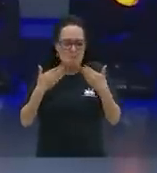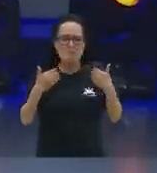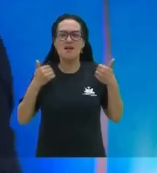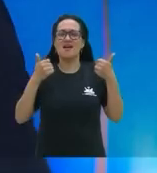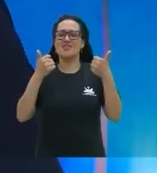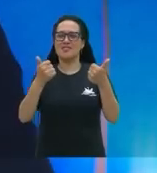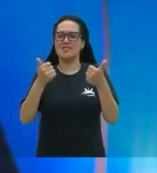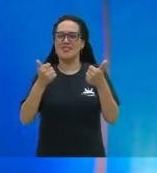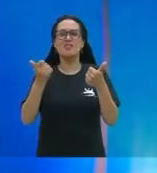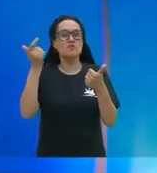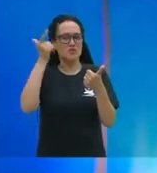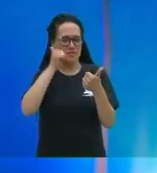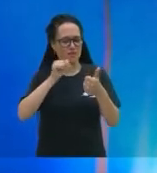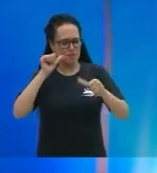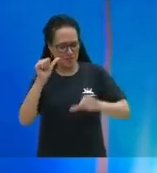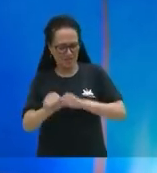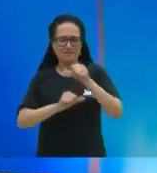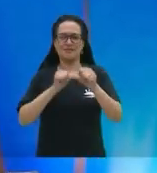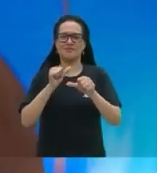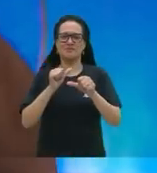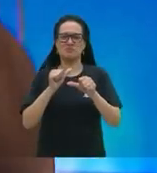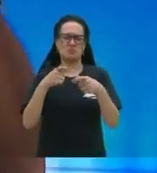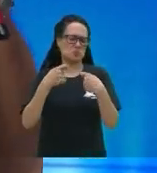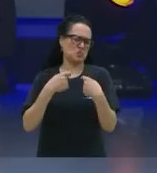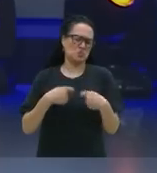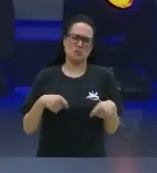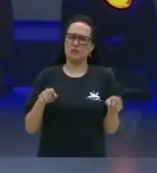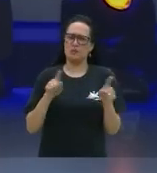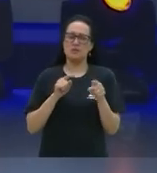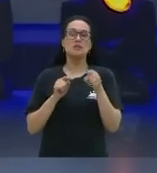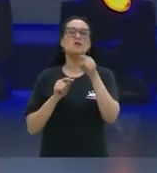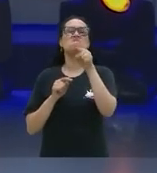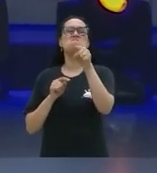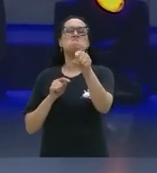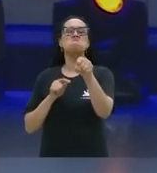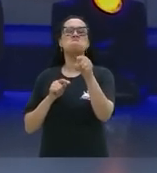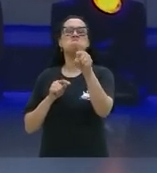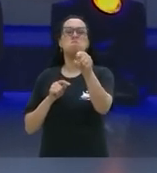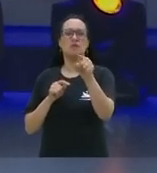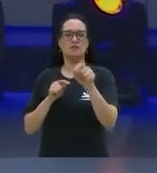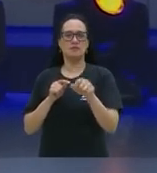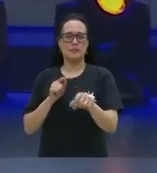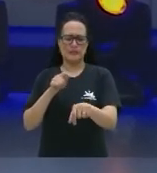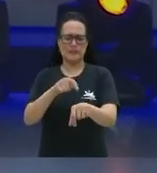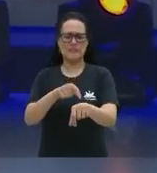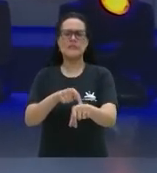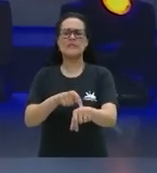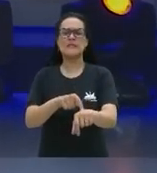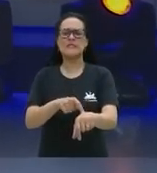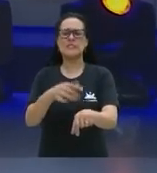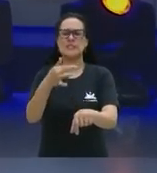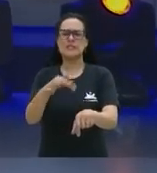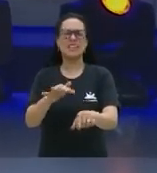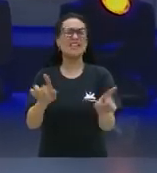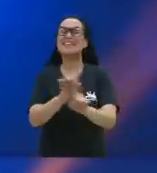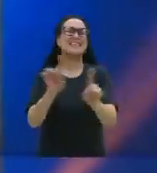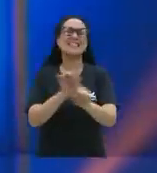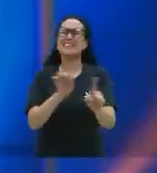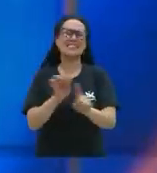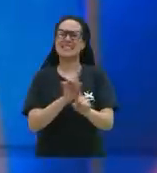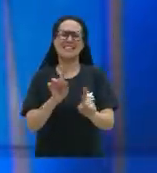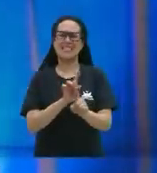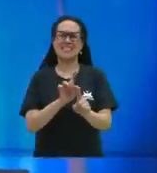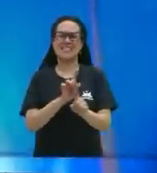sair desta. Não precisa apontar o dedo e tocar na ferida. As pessoas já estão feridas